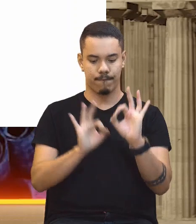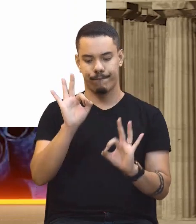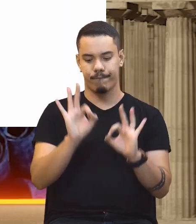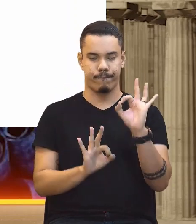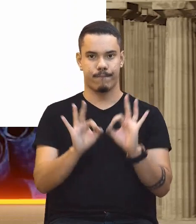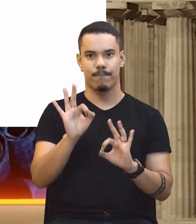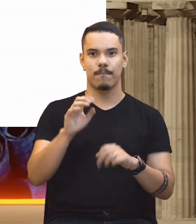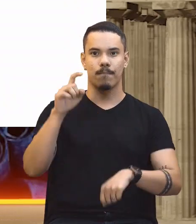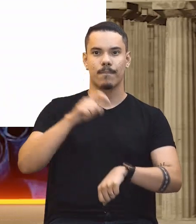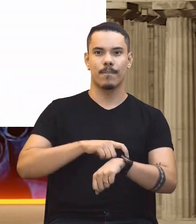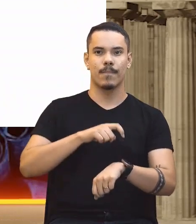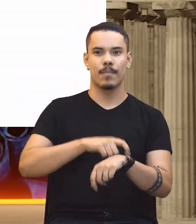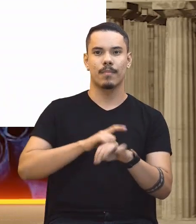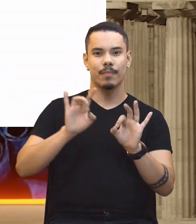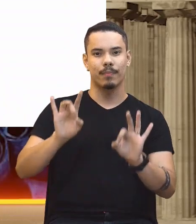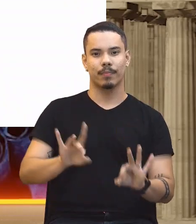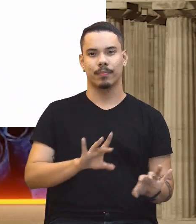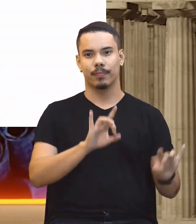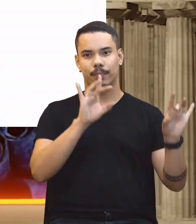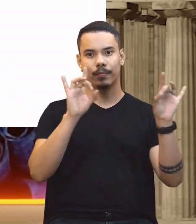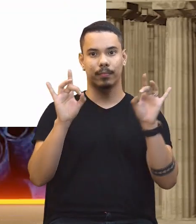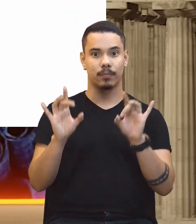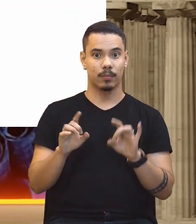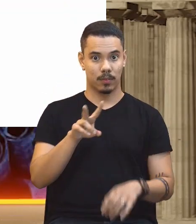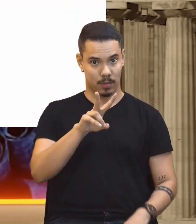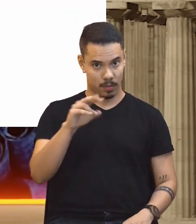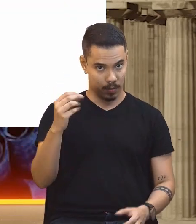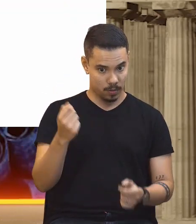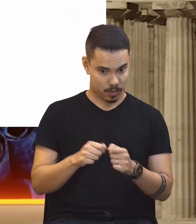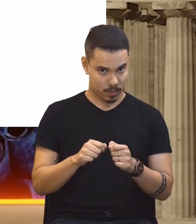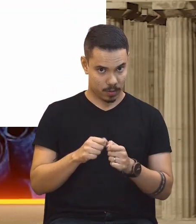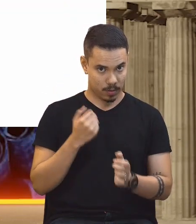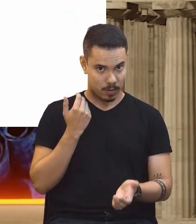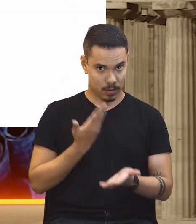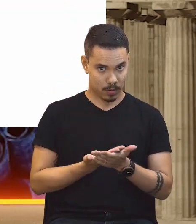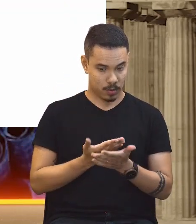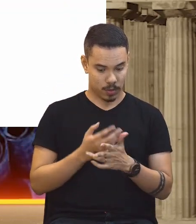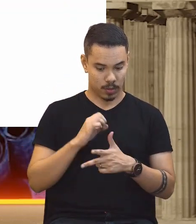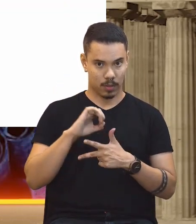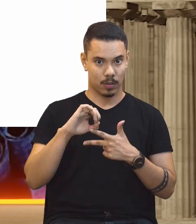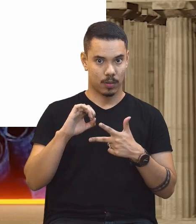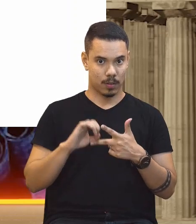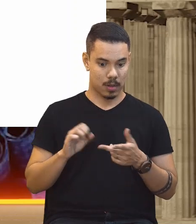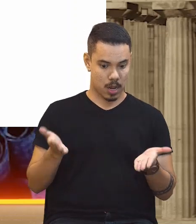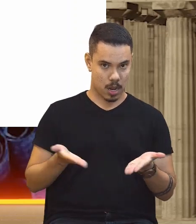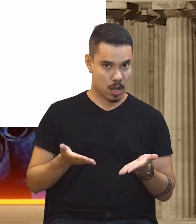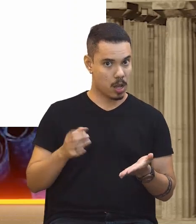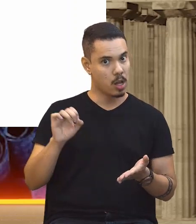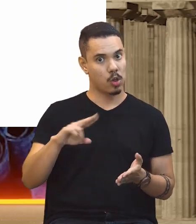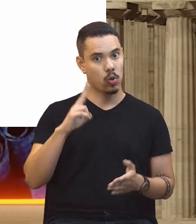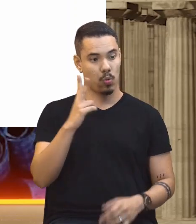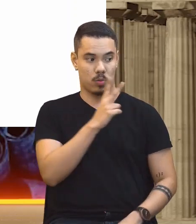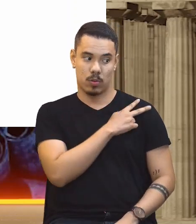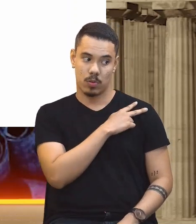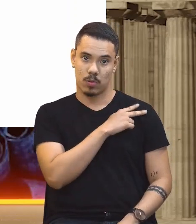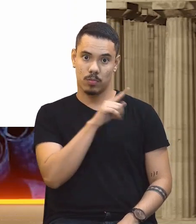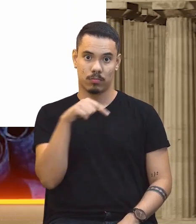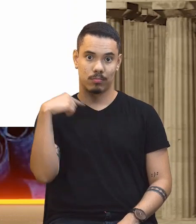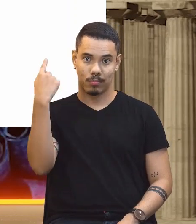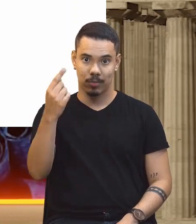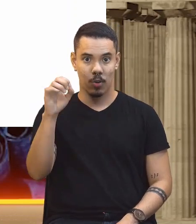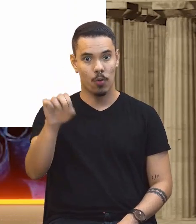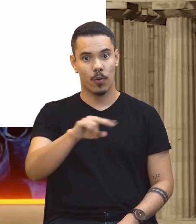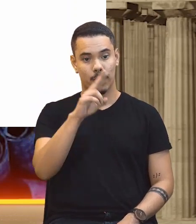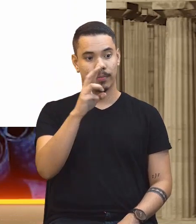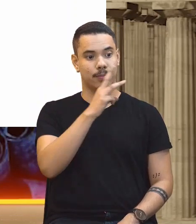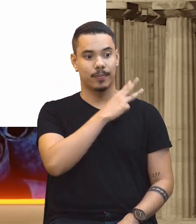esse momento. Você vai fazer o Enem esse ano? Sim? Não? Deixou para a partir do ano que vem? Ok. Mas vamos